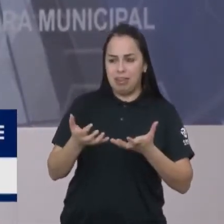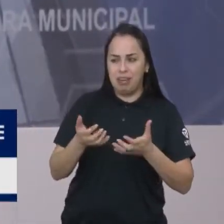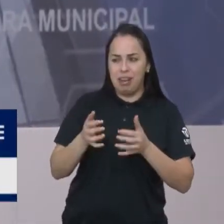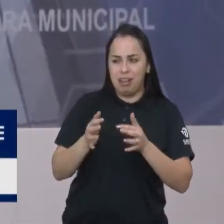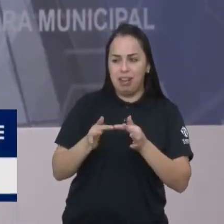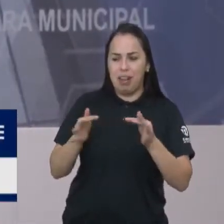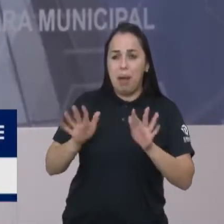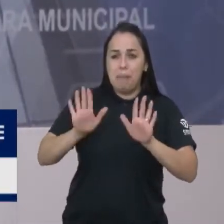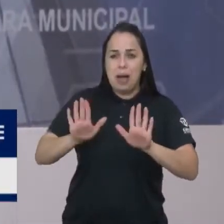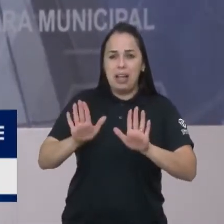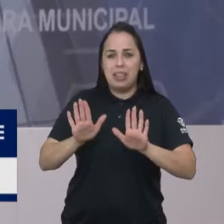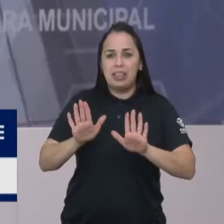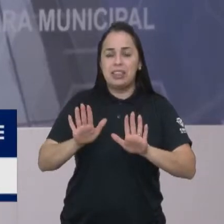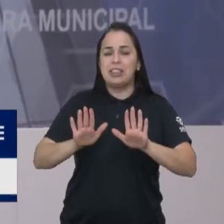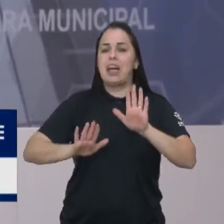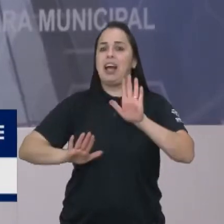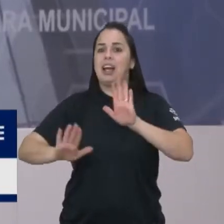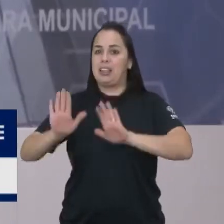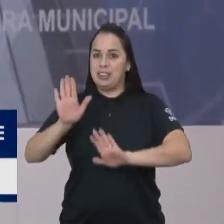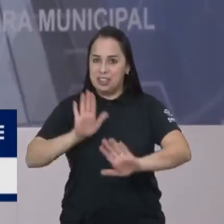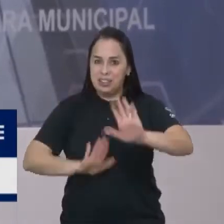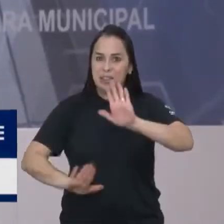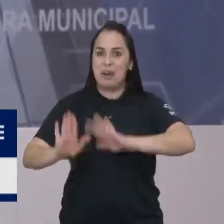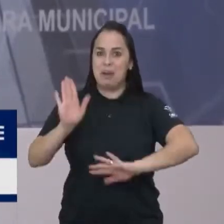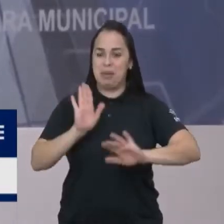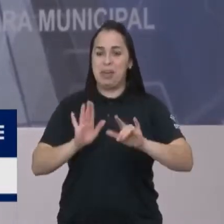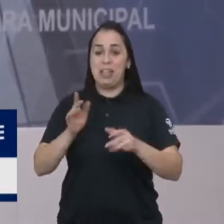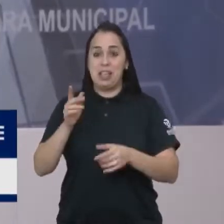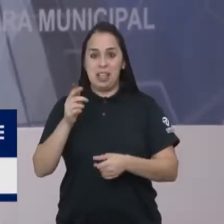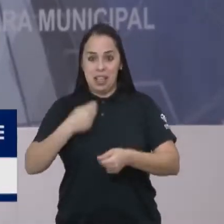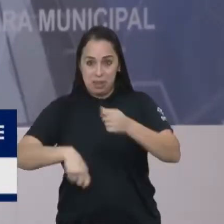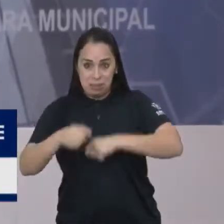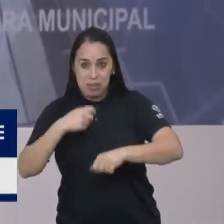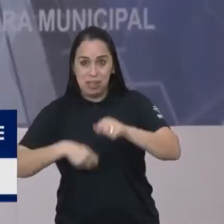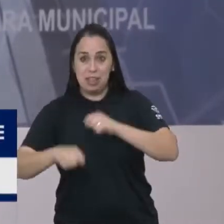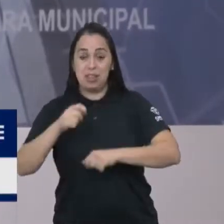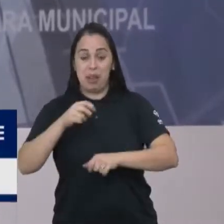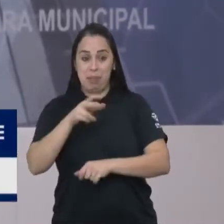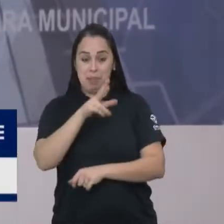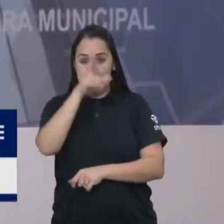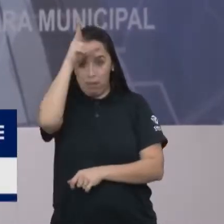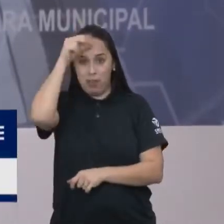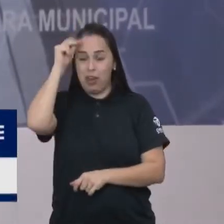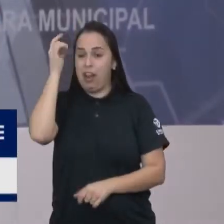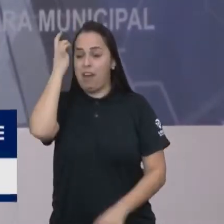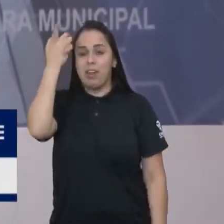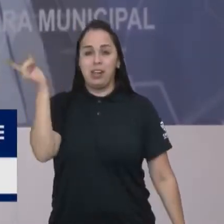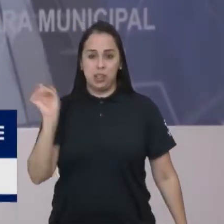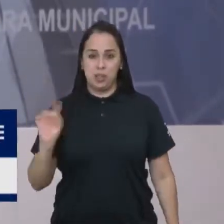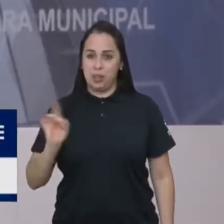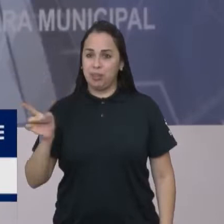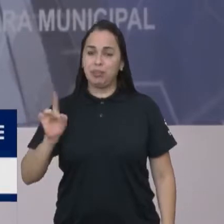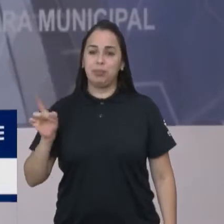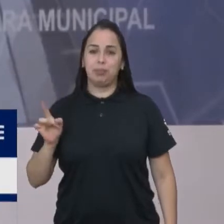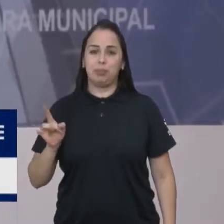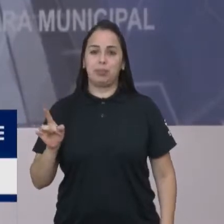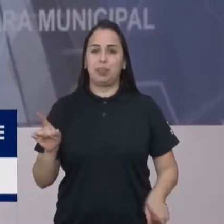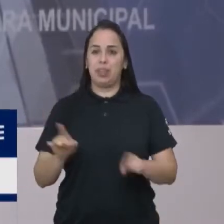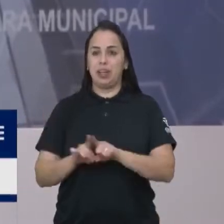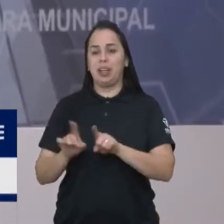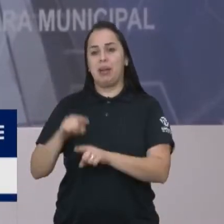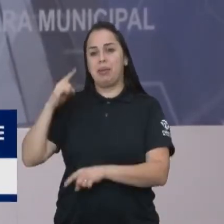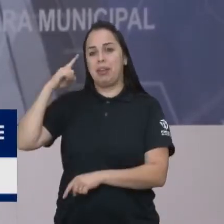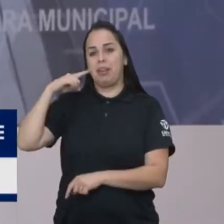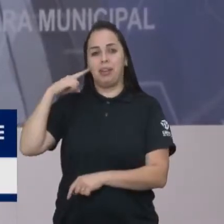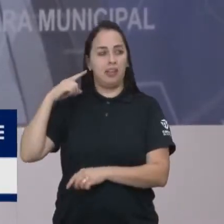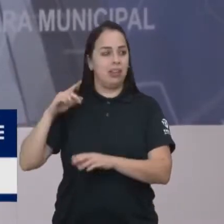mas sempre está correndo risco. Então, para ser administrador público não é fácil. Para ser procurador, advogado do